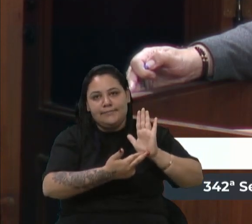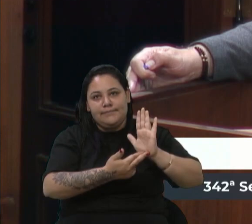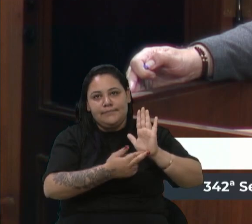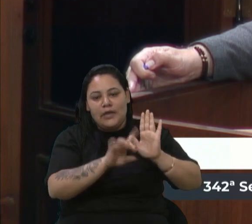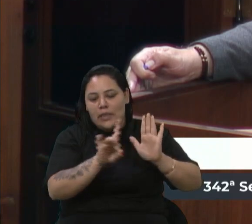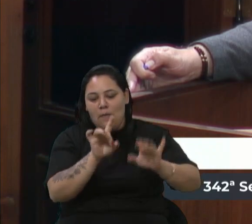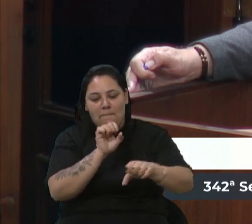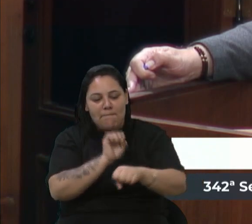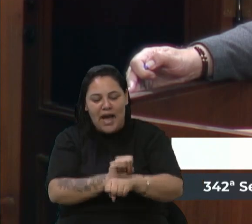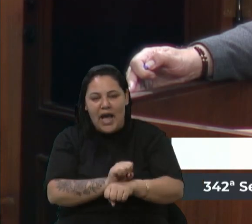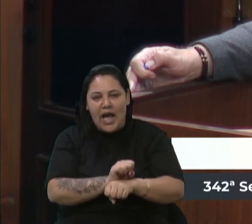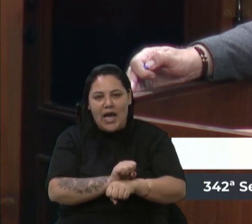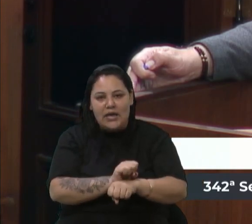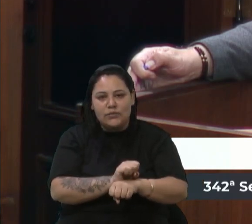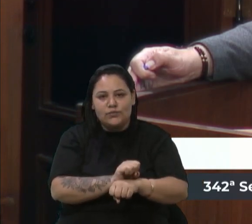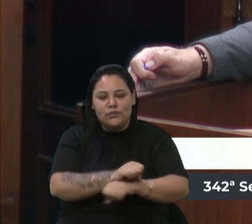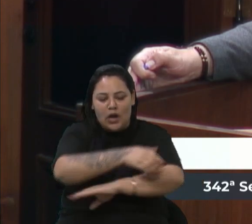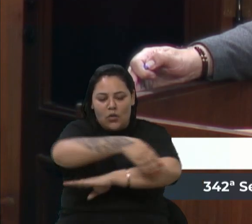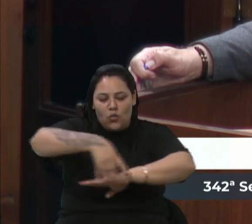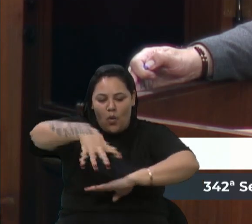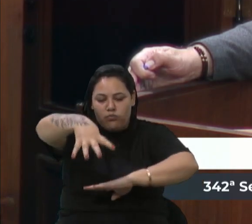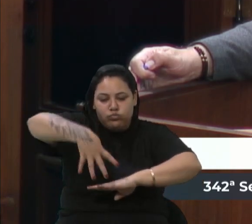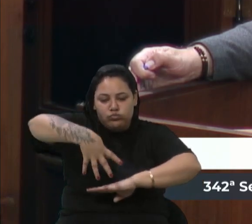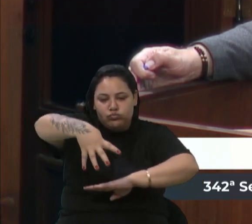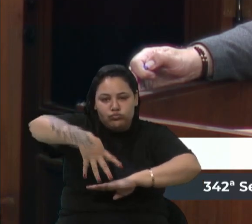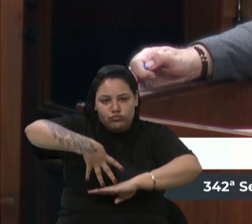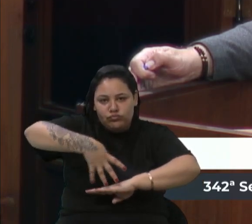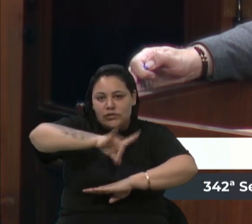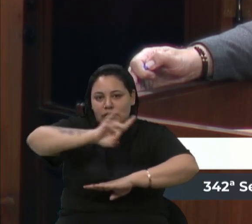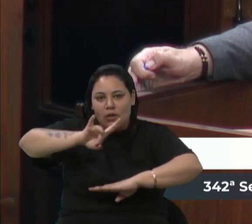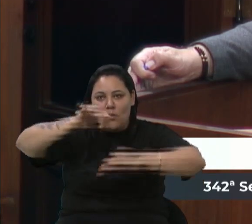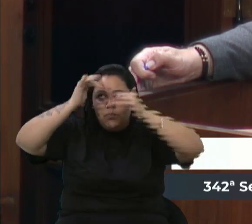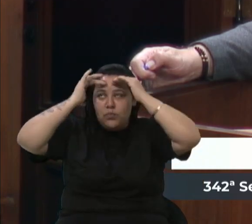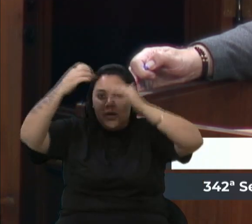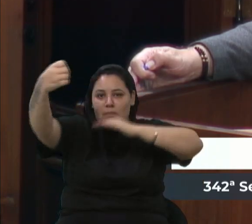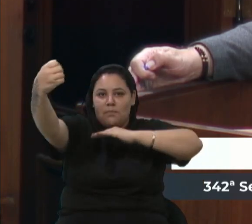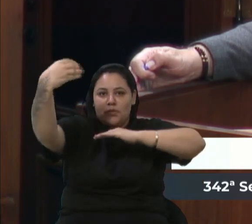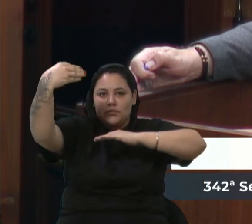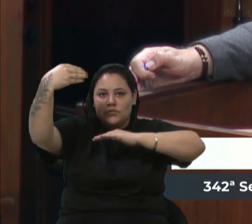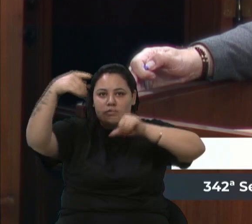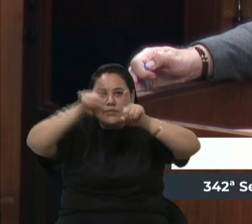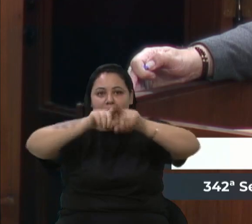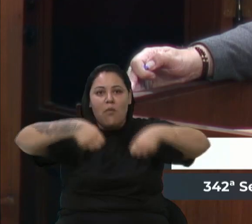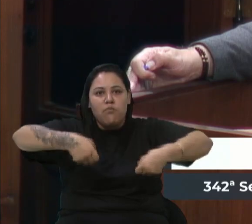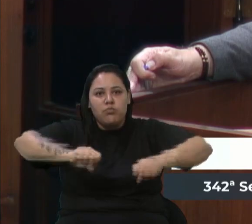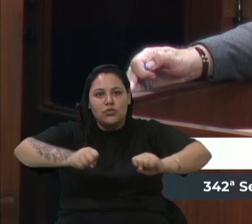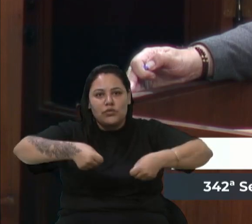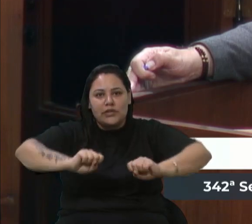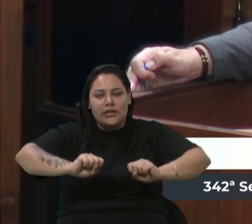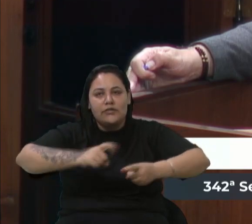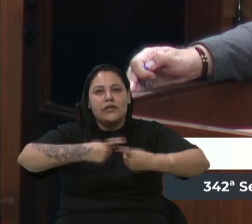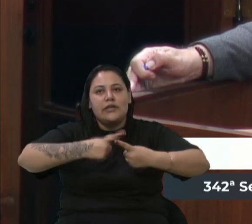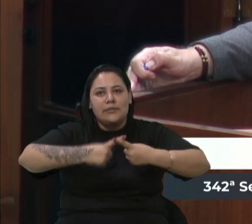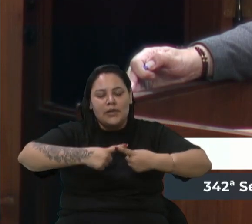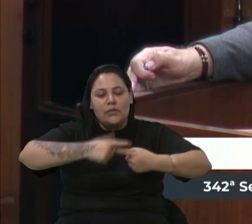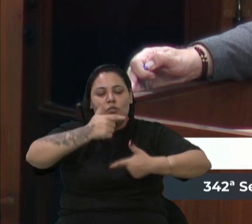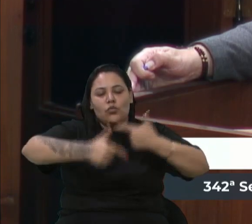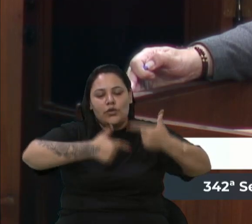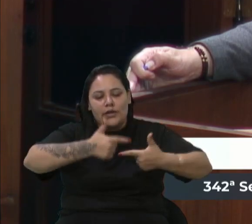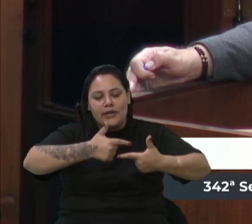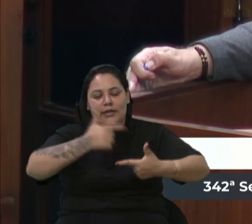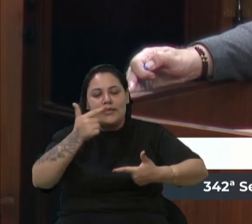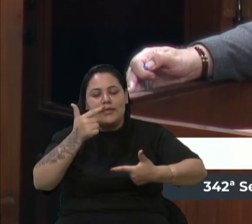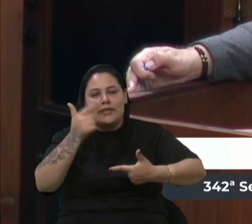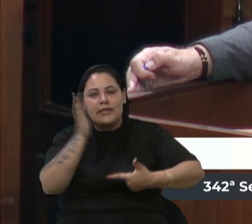em faixas de segurança, desrespeitam a questão dos semáforos. Os motoqueiros também, em função do seu trabalho, andam em